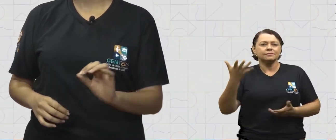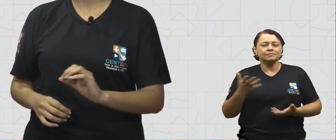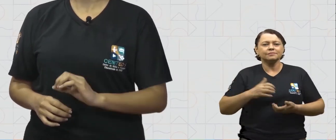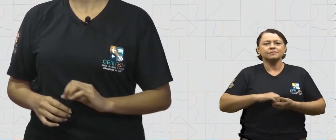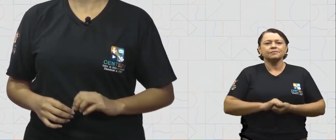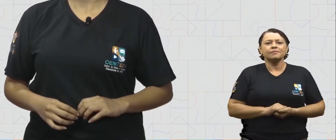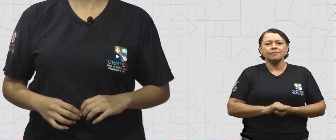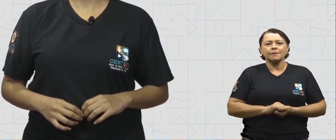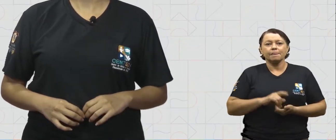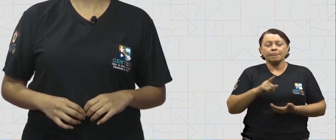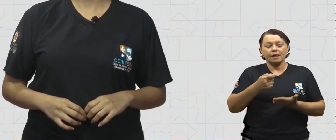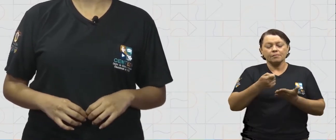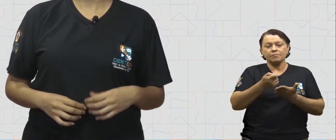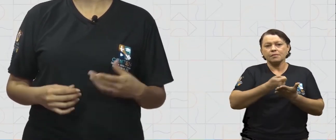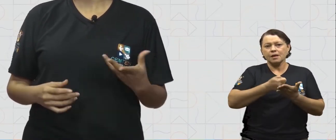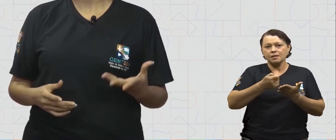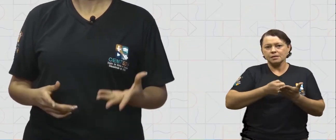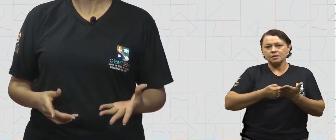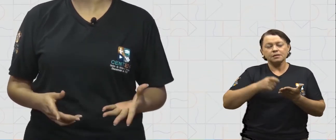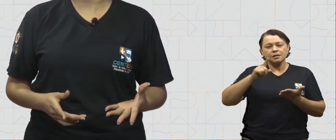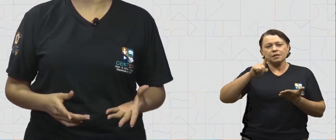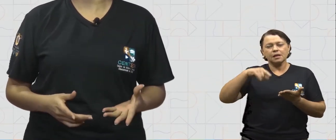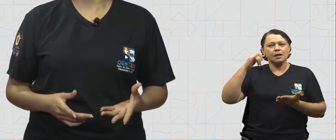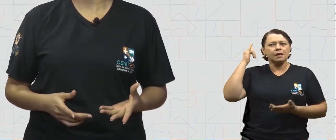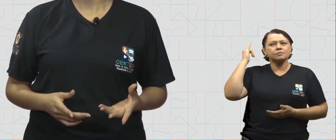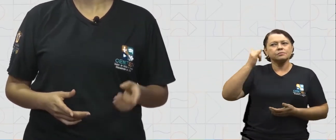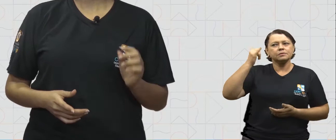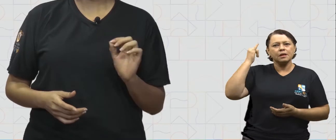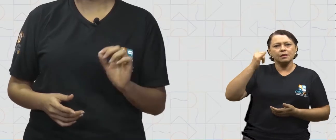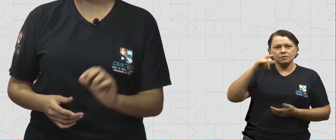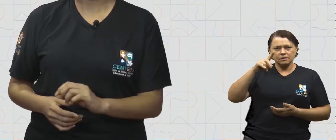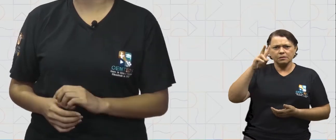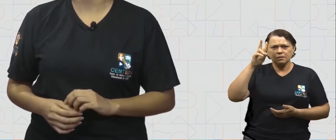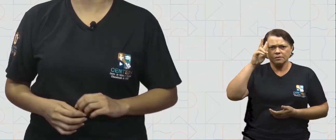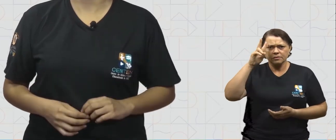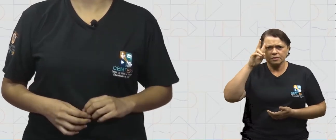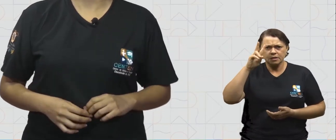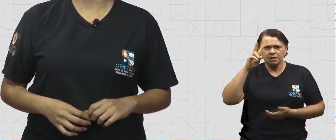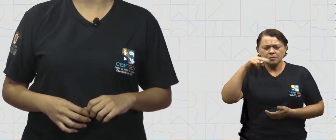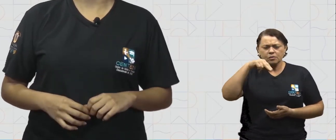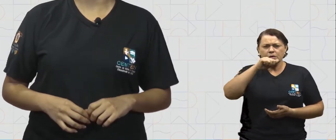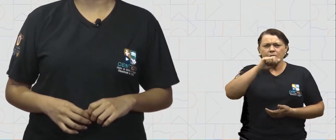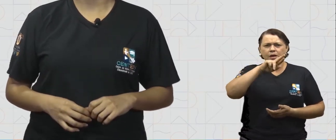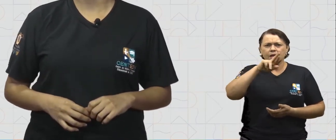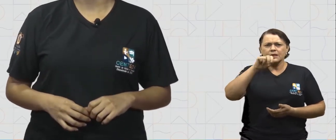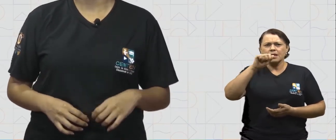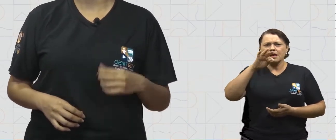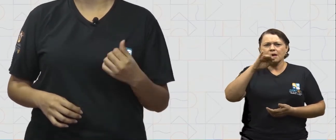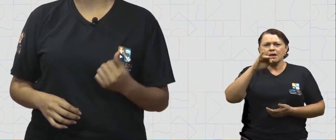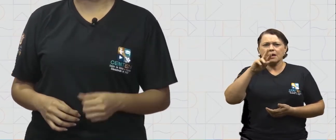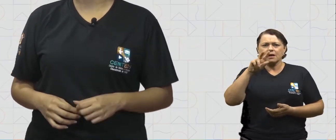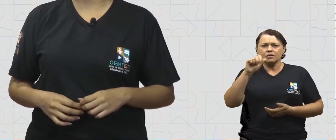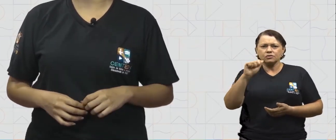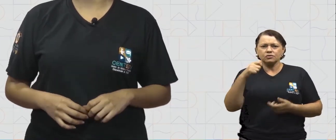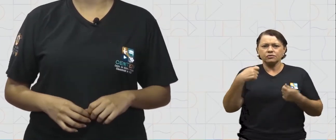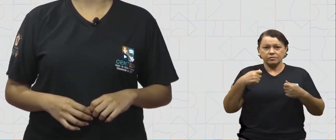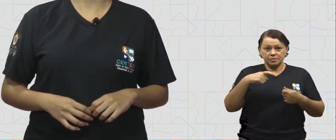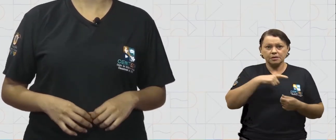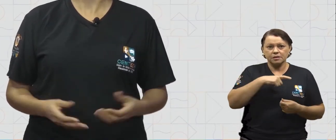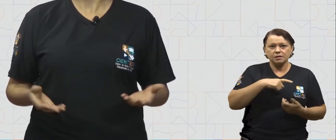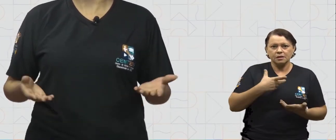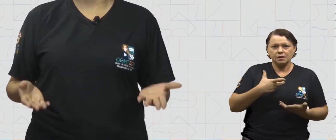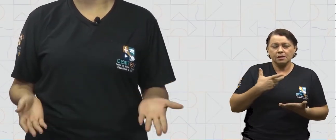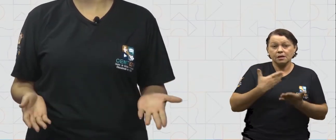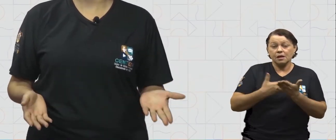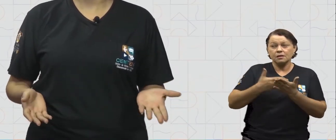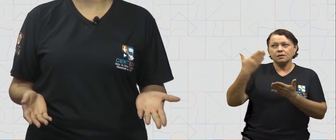Essa escrita deverá ser do tipo narrativa. Você lembra o que uma narrativa deve ter? Nas aulas